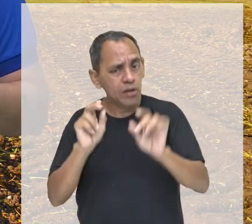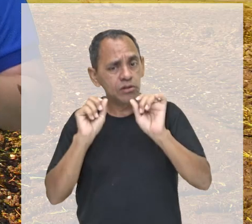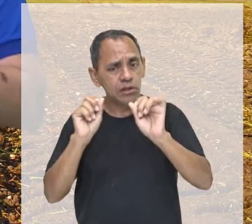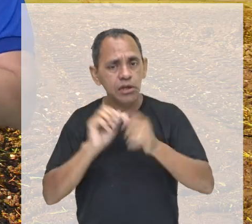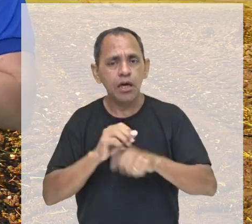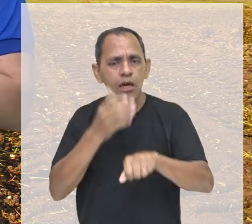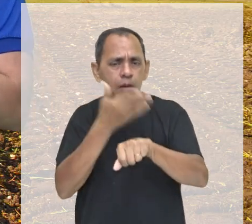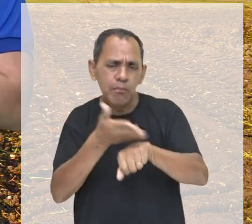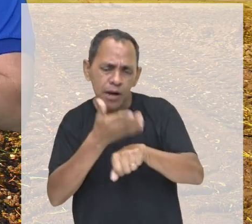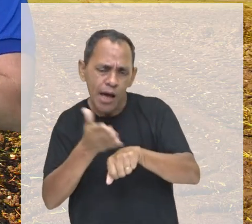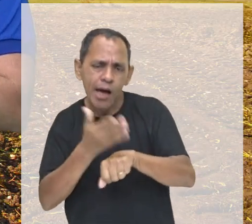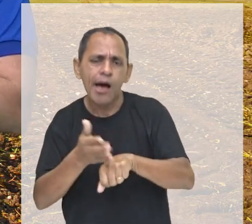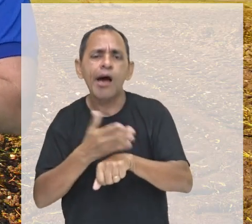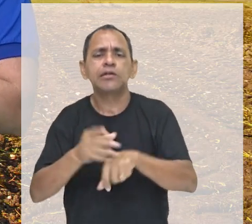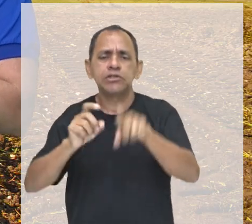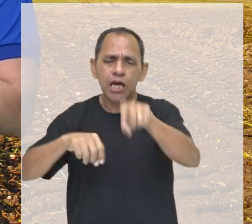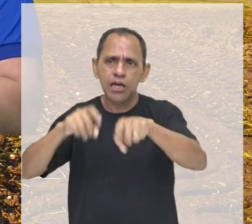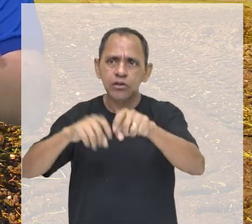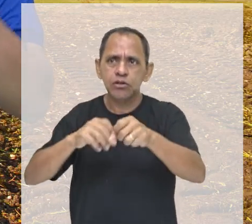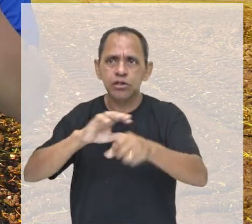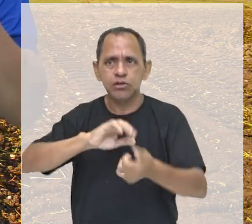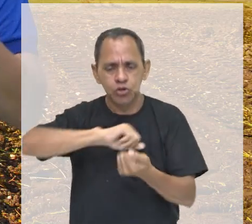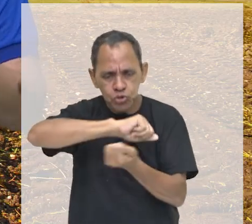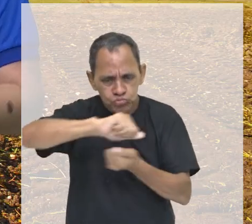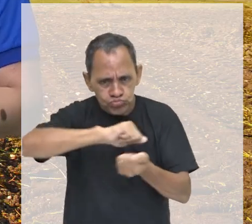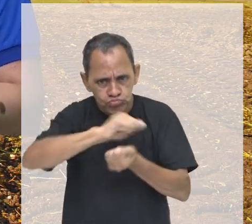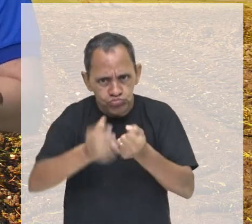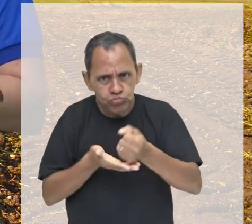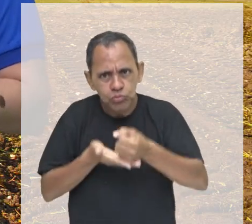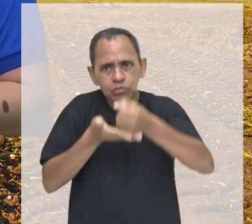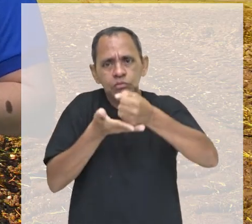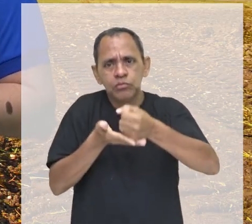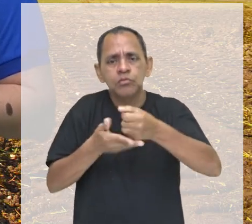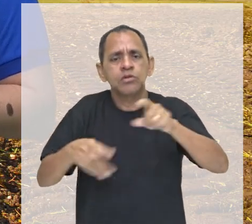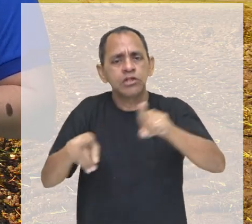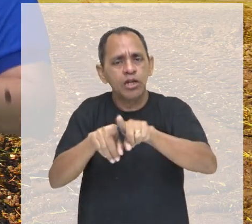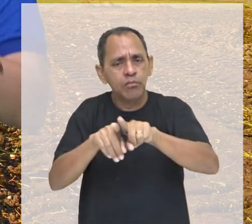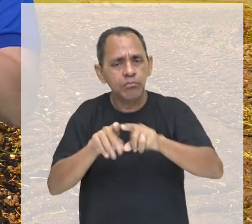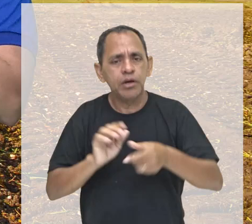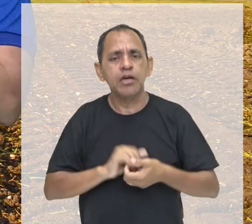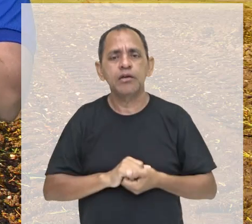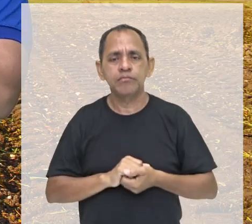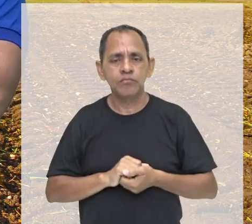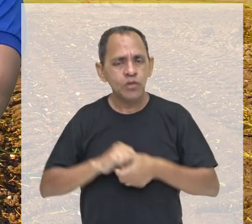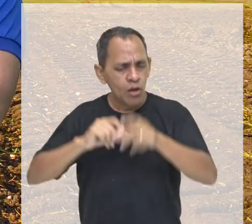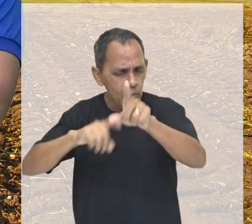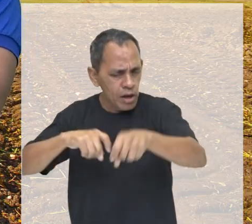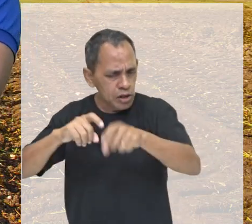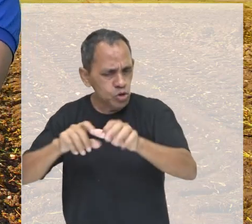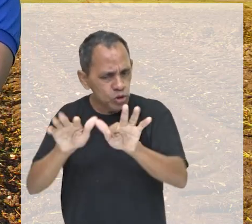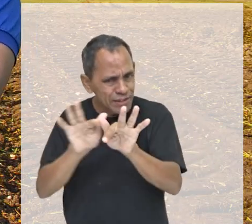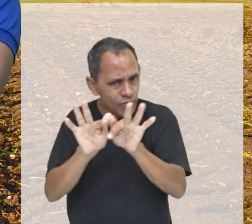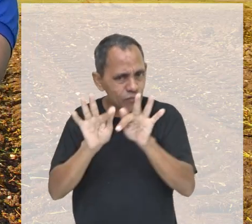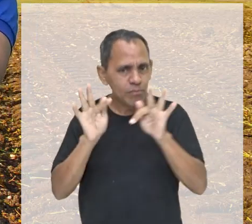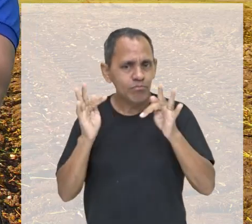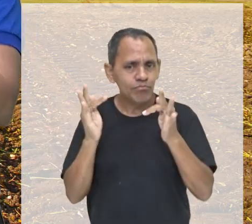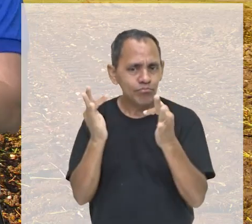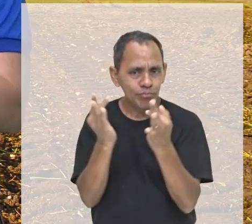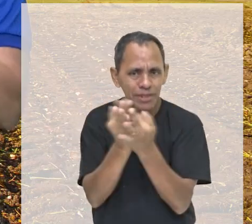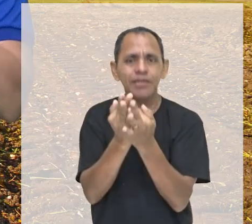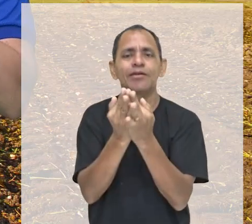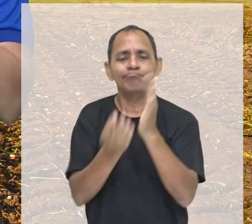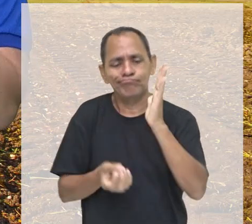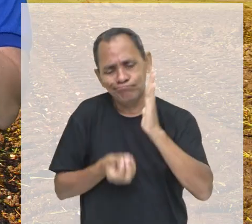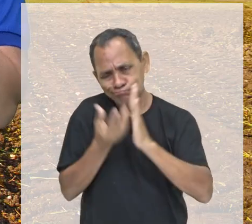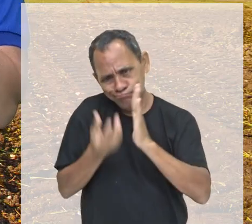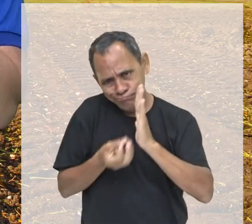Práticas agrícolas sustentáveis, né? Uma agricultura familiar e a produção